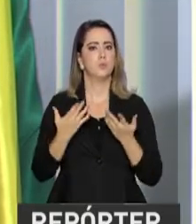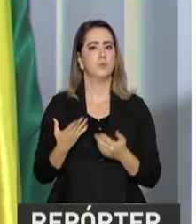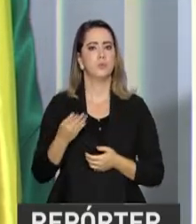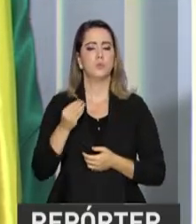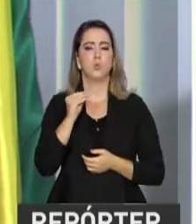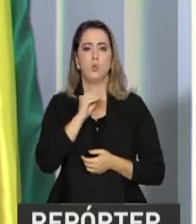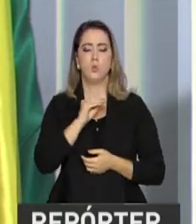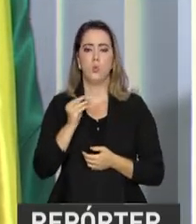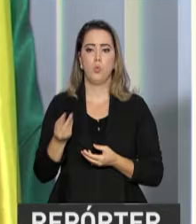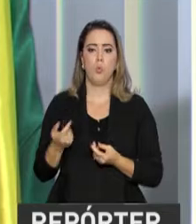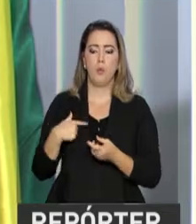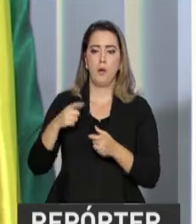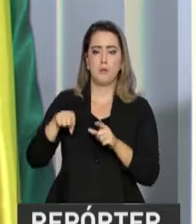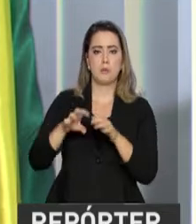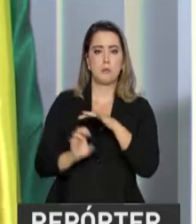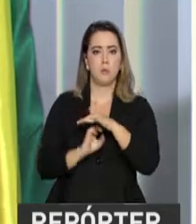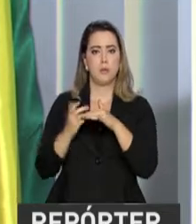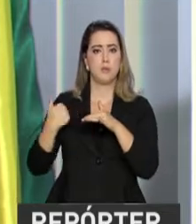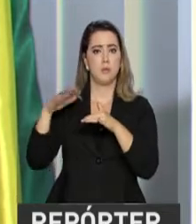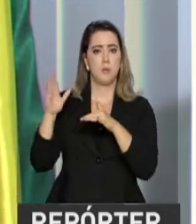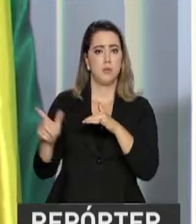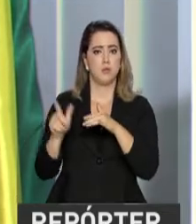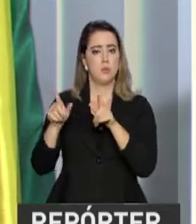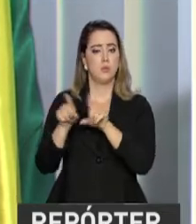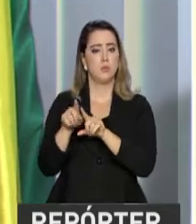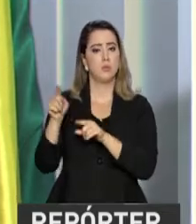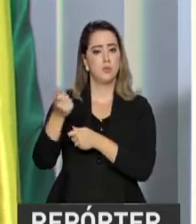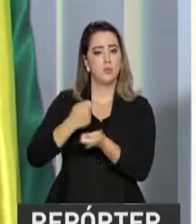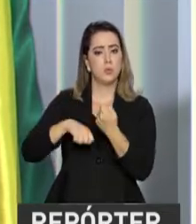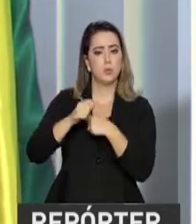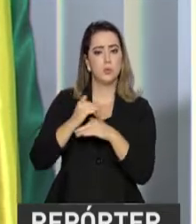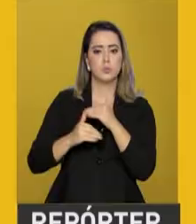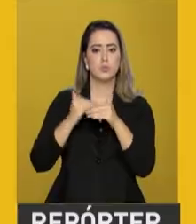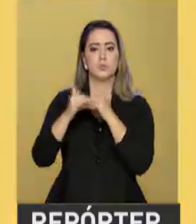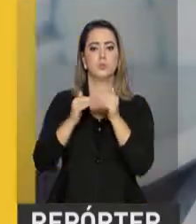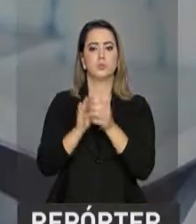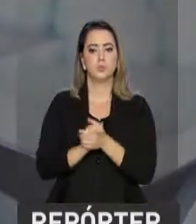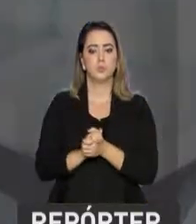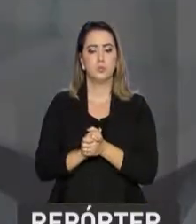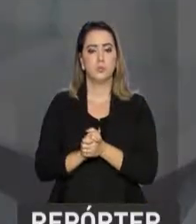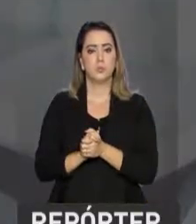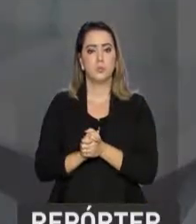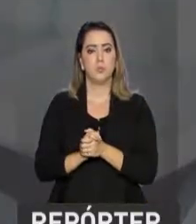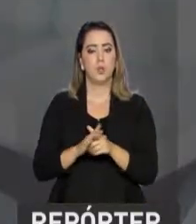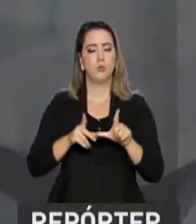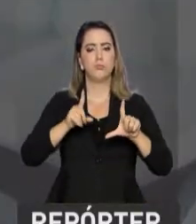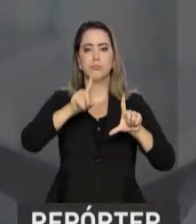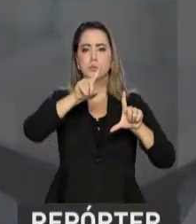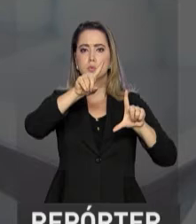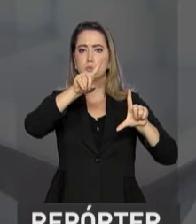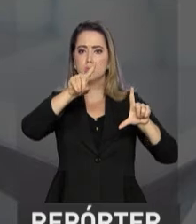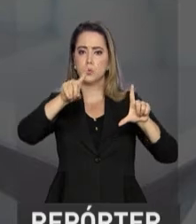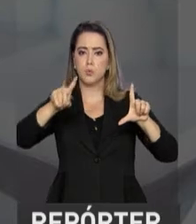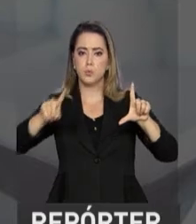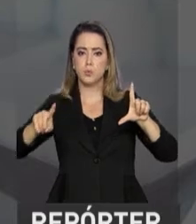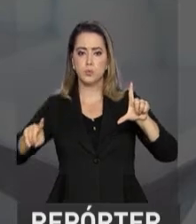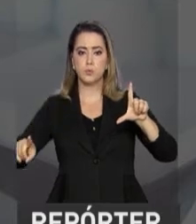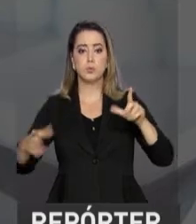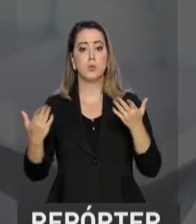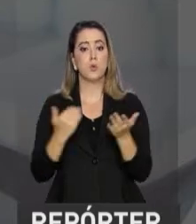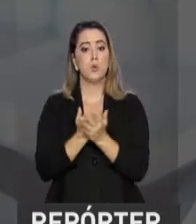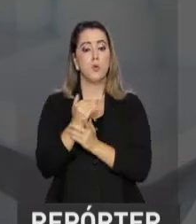das empresas isso tudo se transforma em atividade econômica e crescimento econômico a trajetória de queda da taxa básica de juros da economia